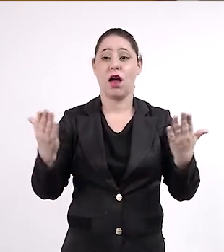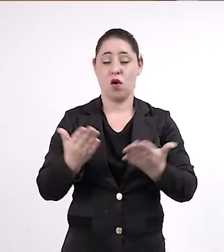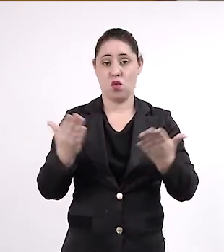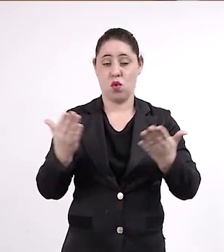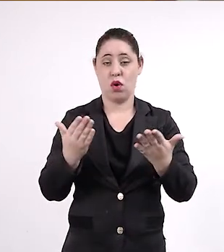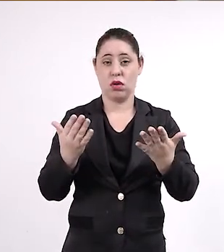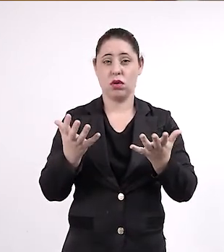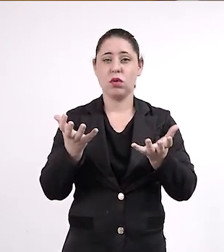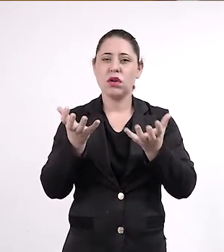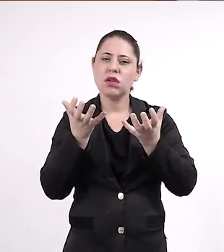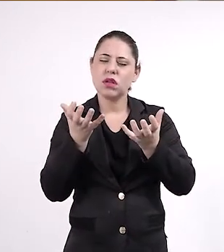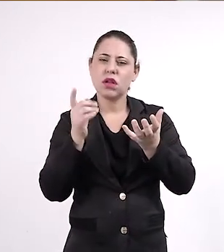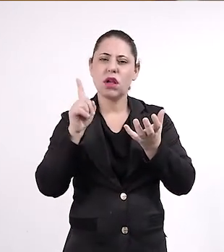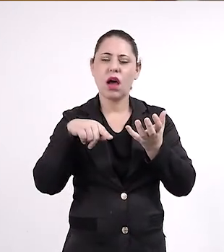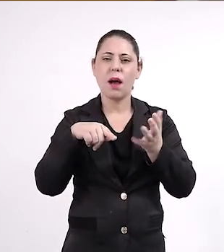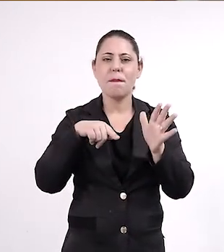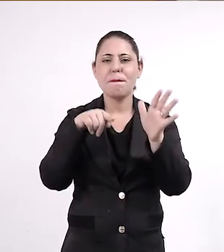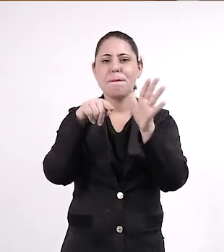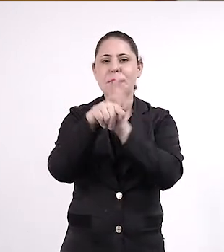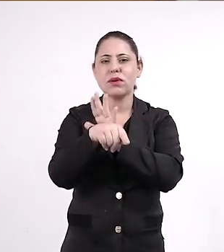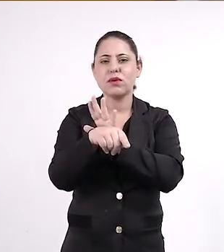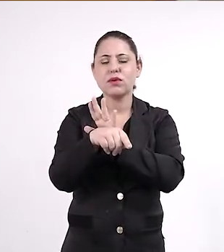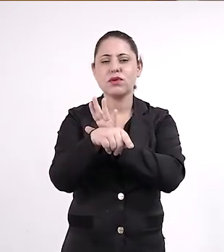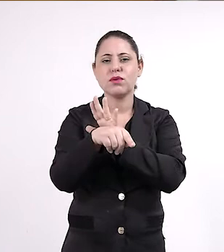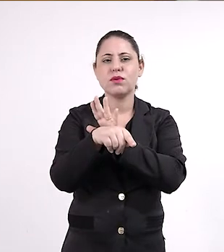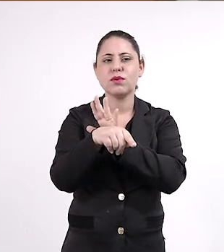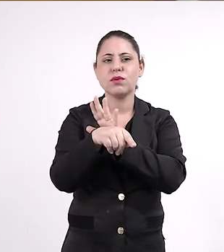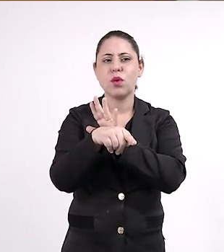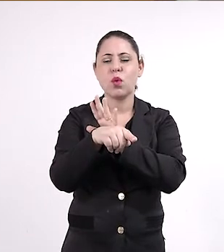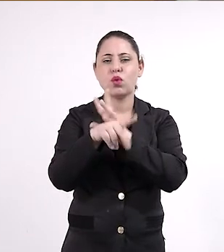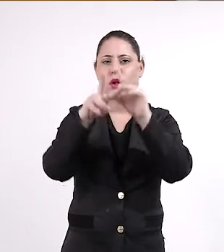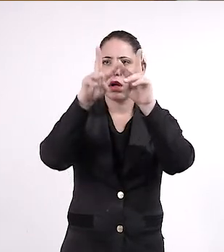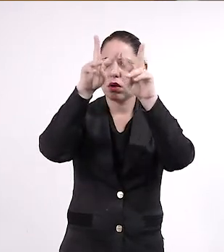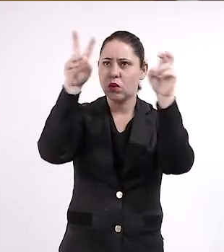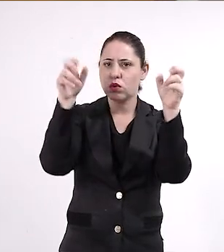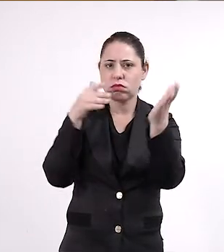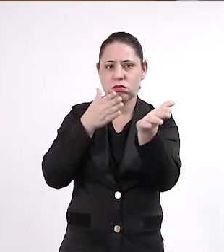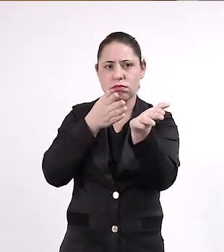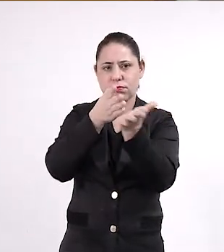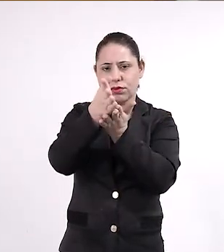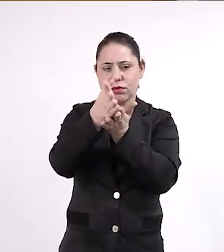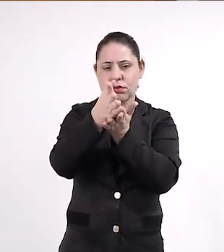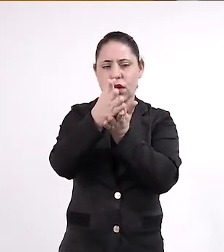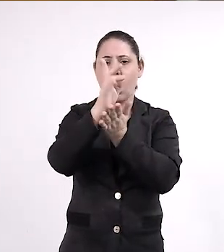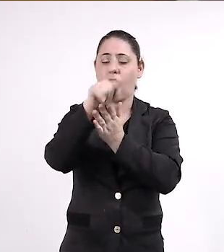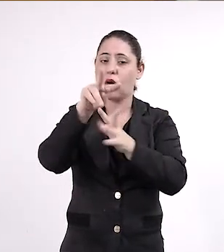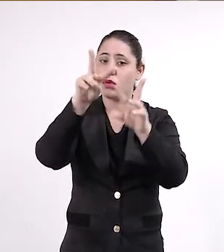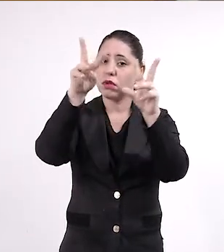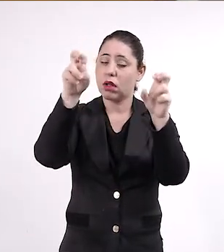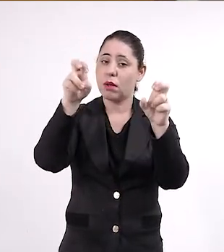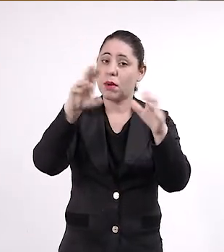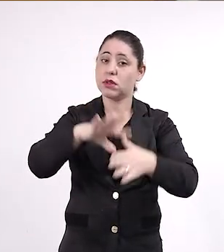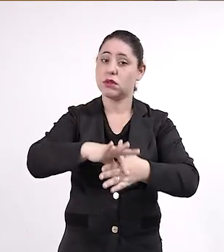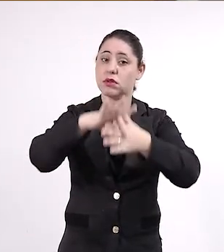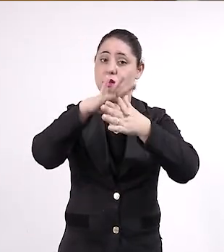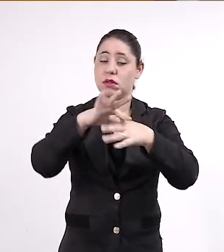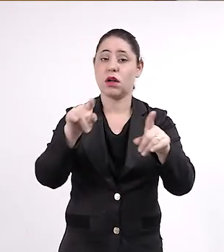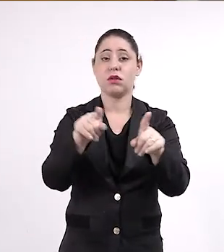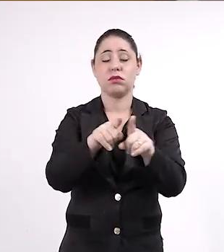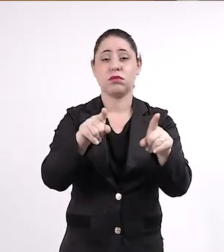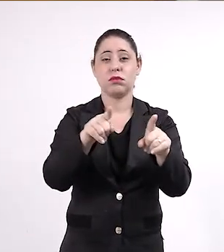queria concentrar as perguntas e o rumo da nossa conversa num assunto que também foi